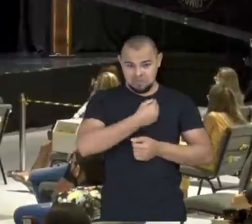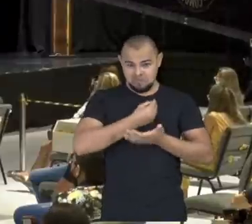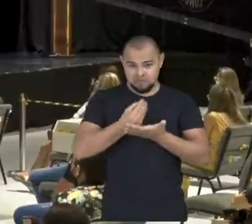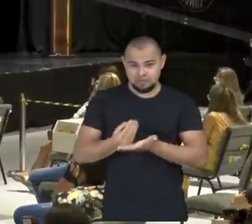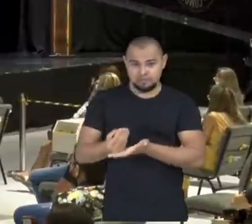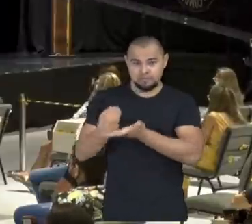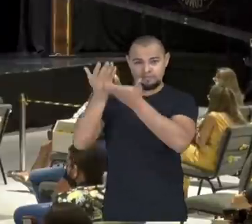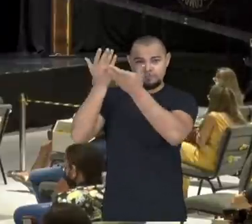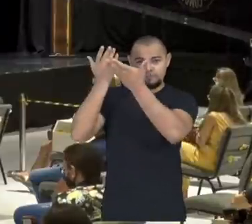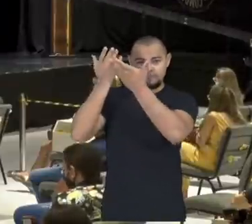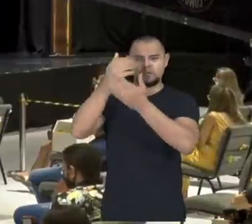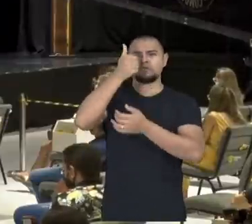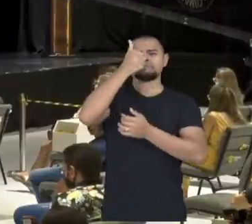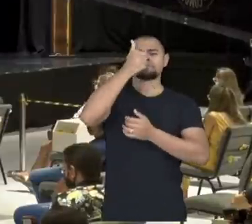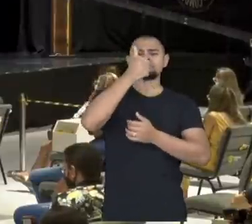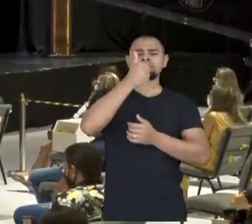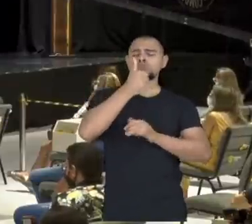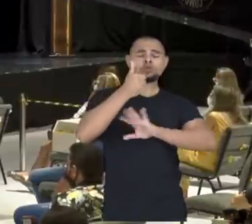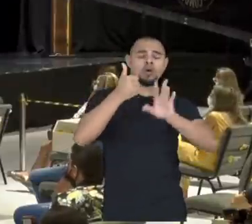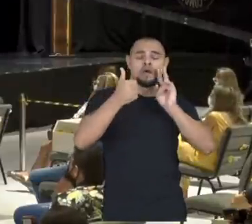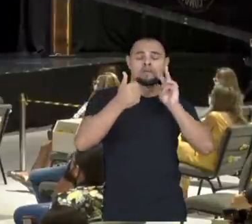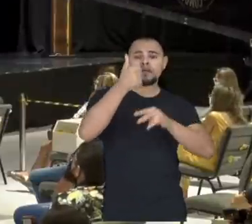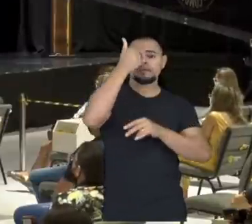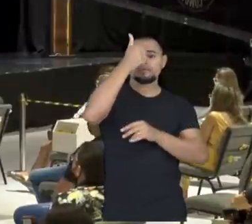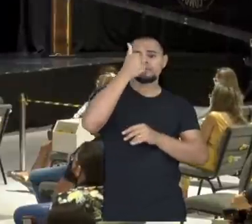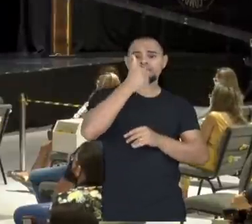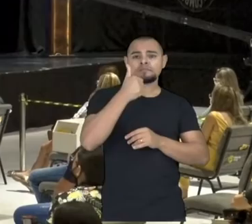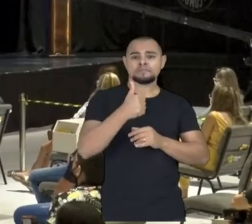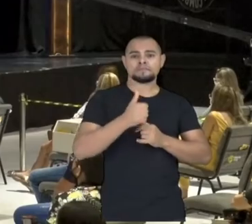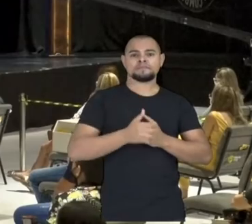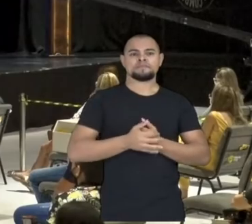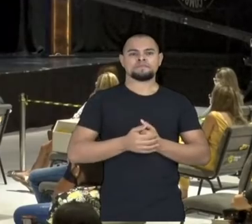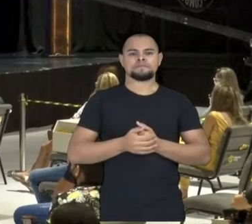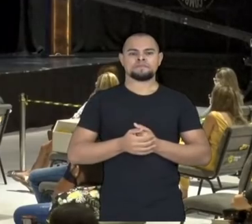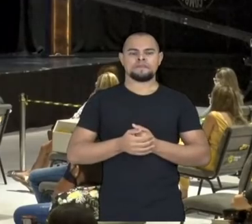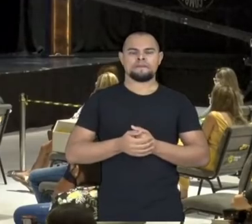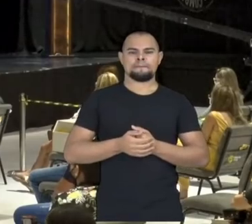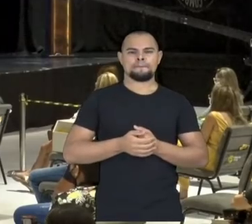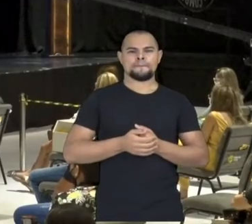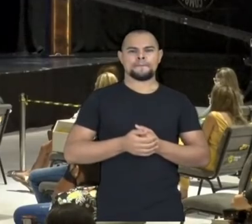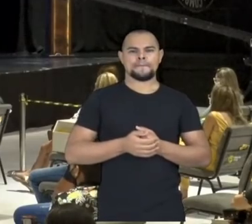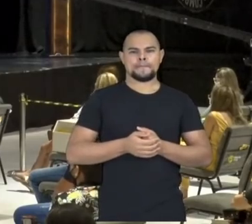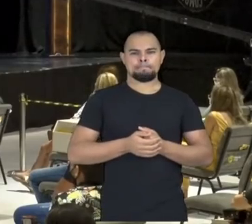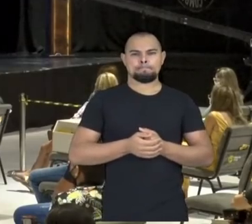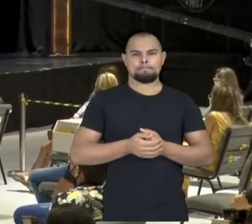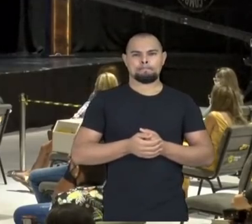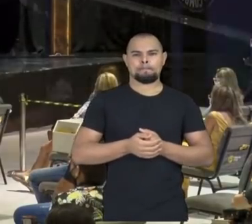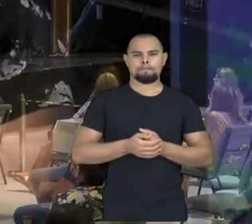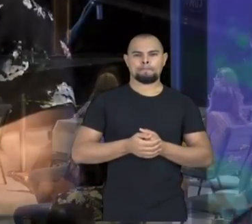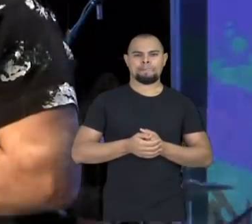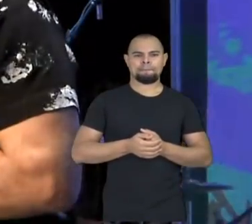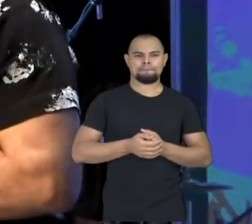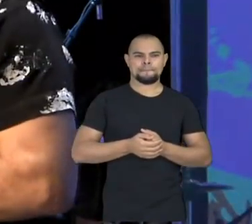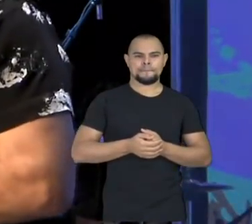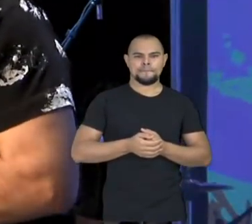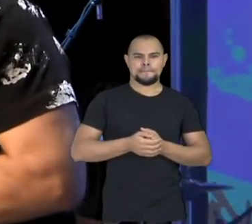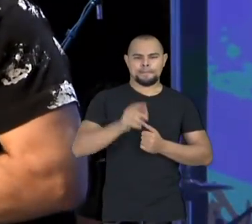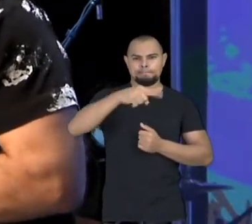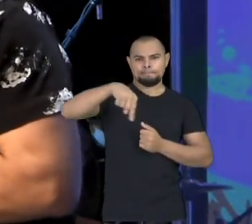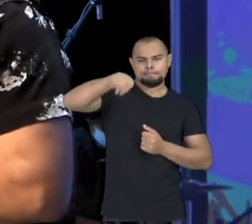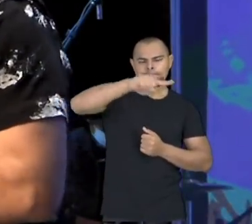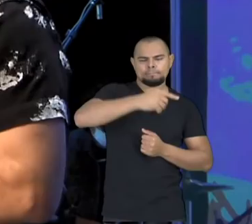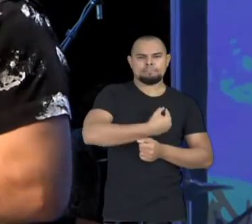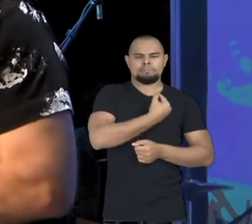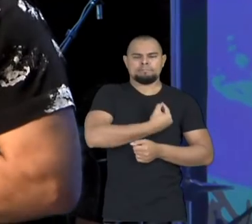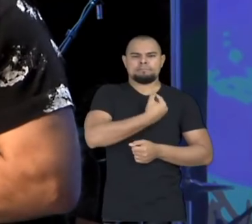coloca só um sinal de legal aqui, eu só quero ver isso. Coloca um sinalzinho aqui. Se você está entregando a vida a